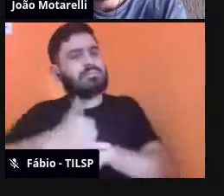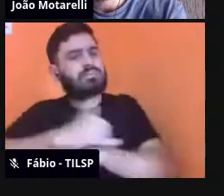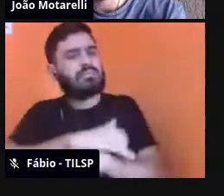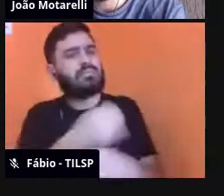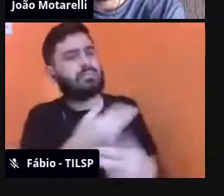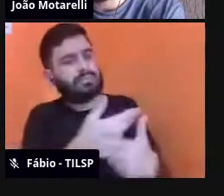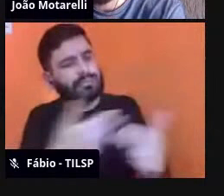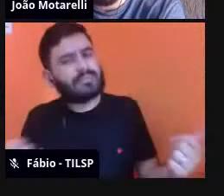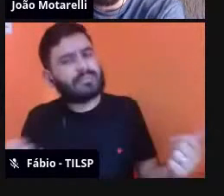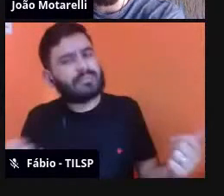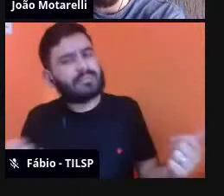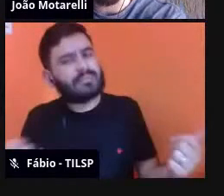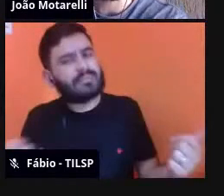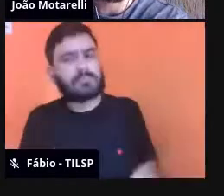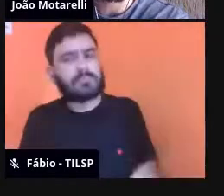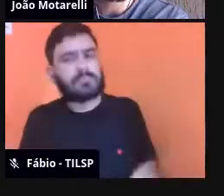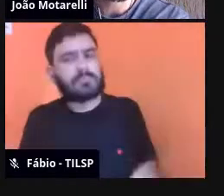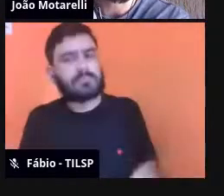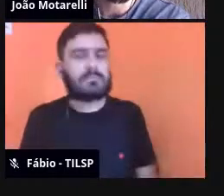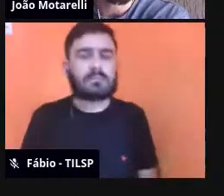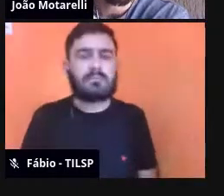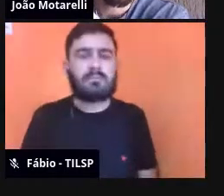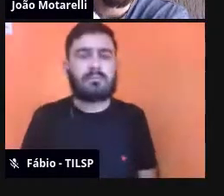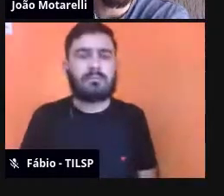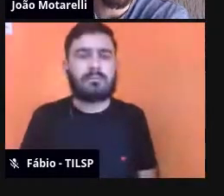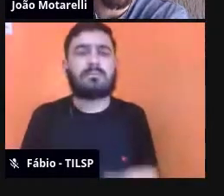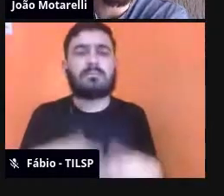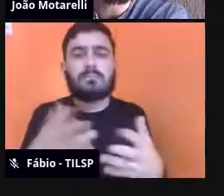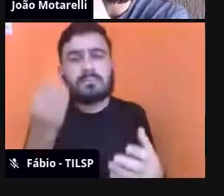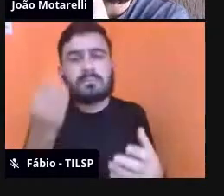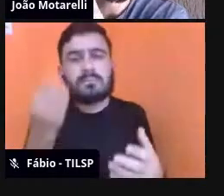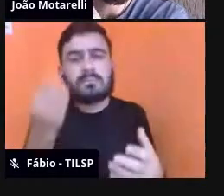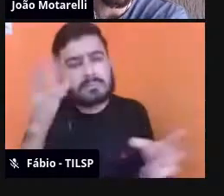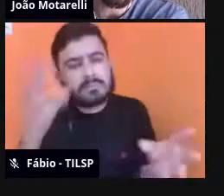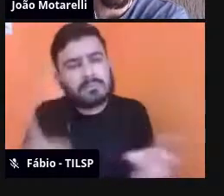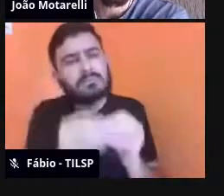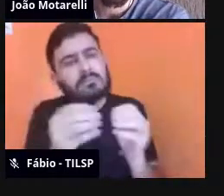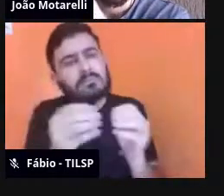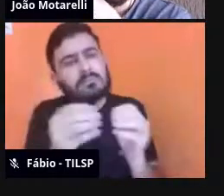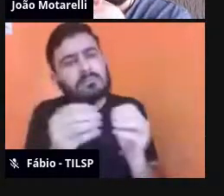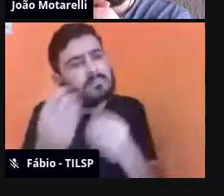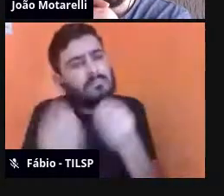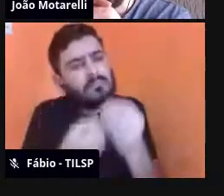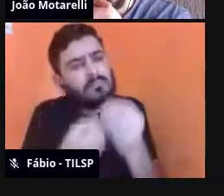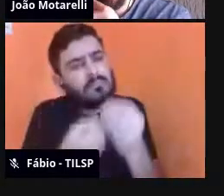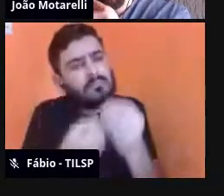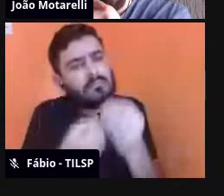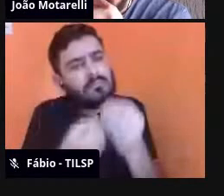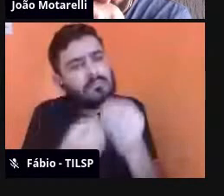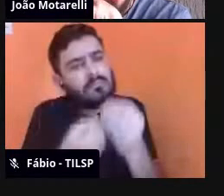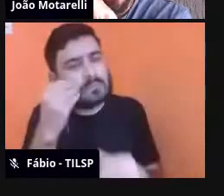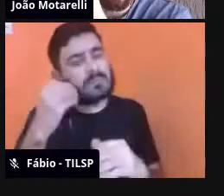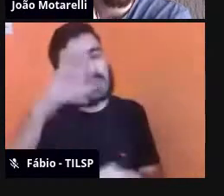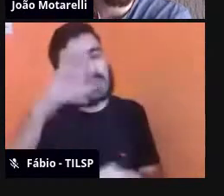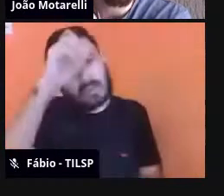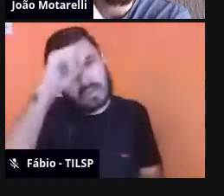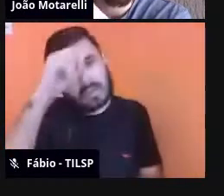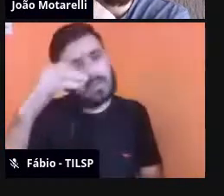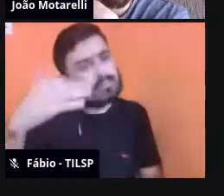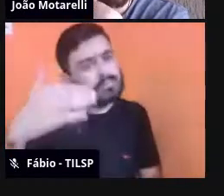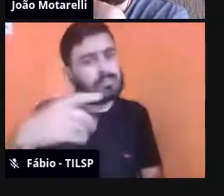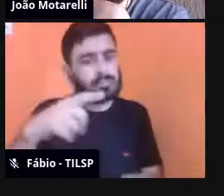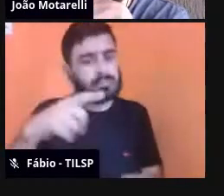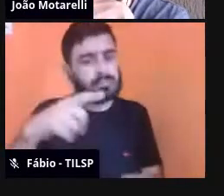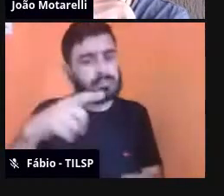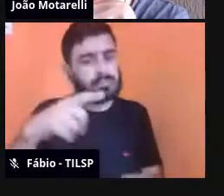está buscando aprender, né, se tornar um nutricionista. E é isso, né, a gente se matriculou